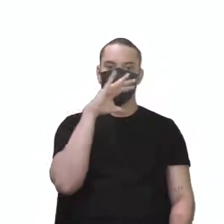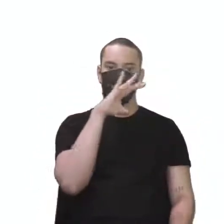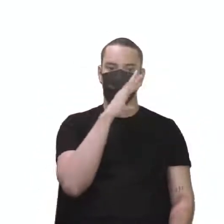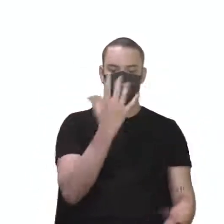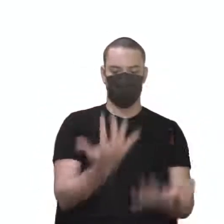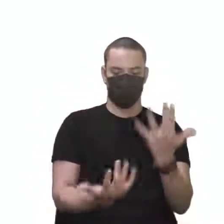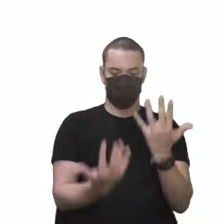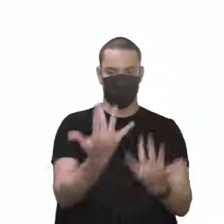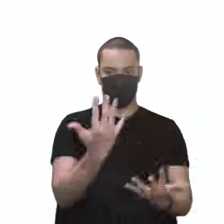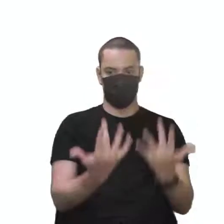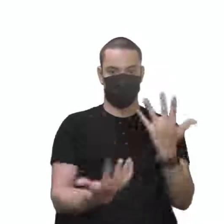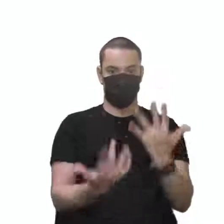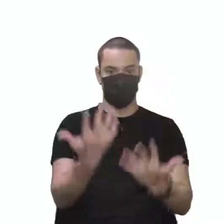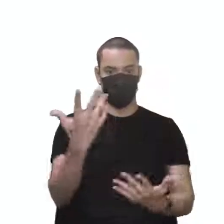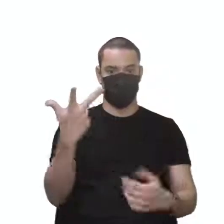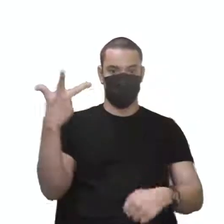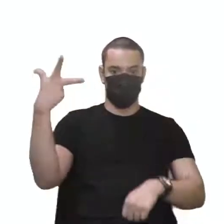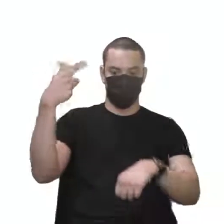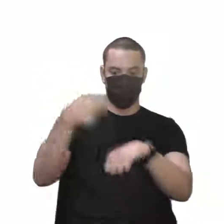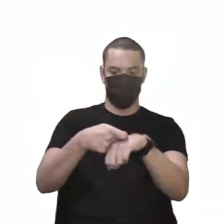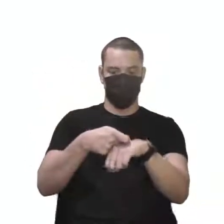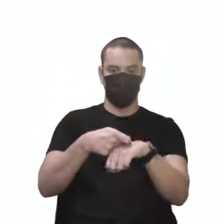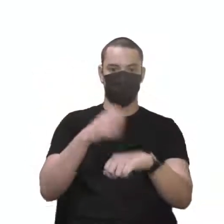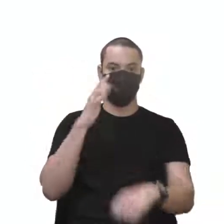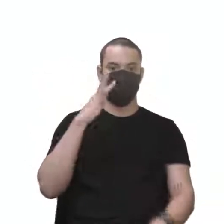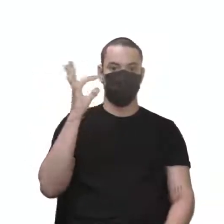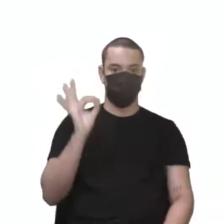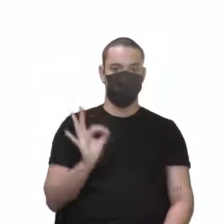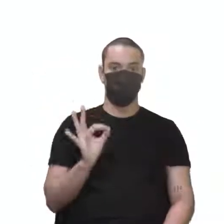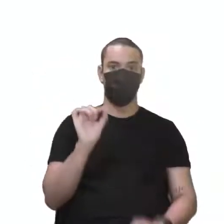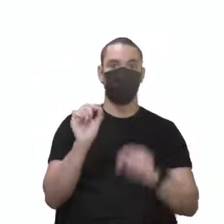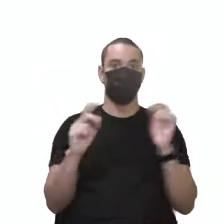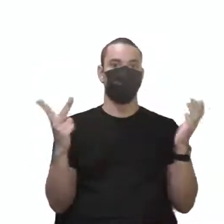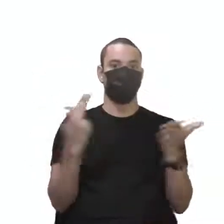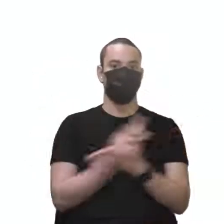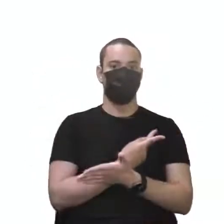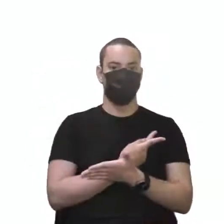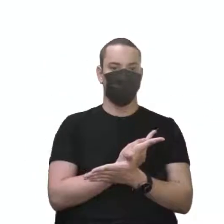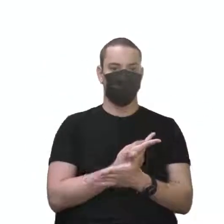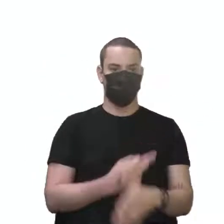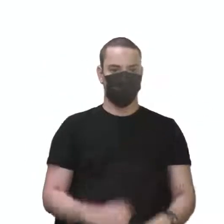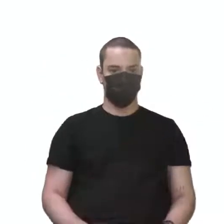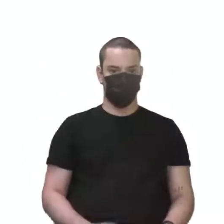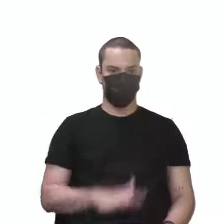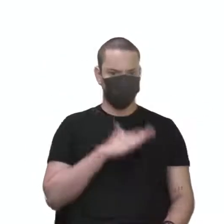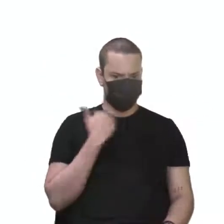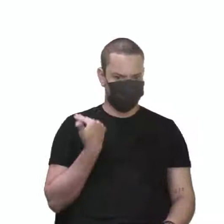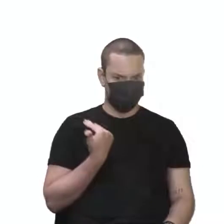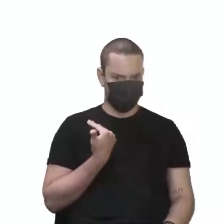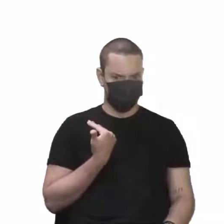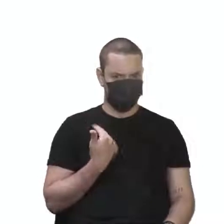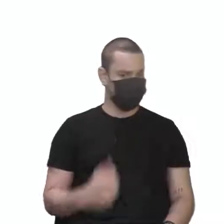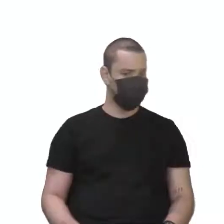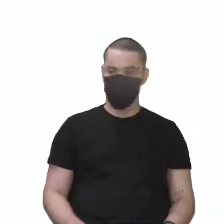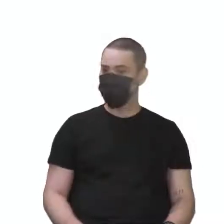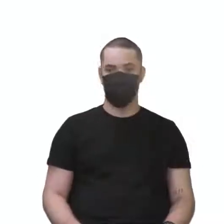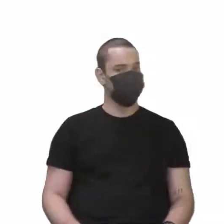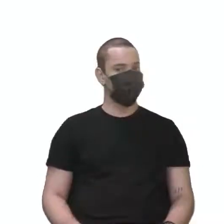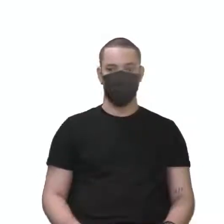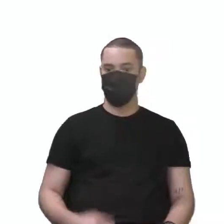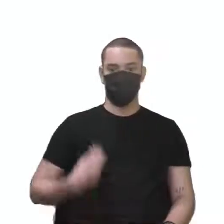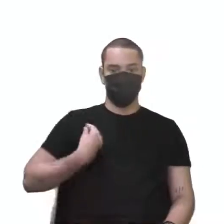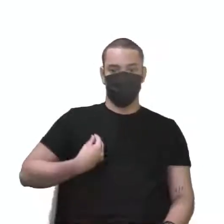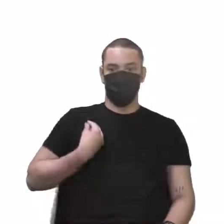aquecidas, são introduzidas no camundongo. O que aconteceu, professora? Ele morreu? Não.